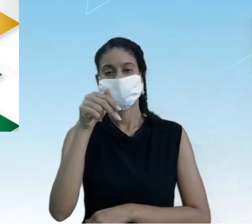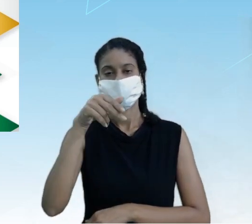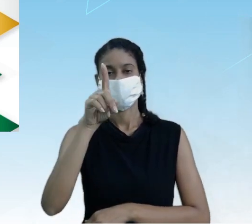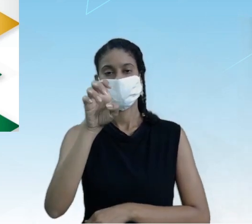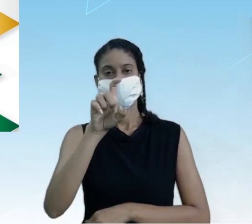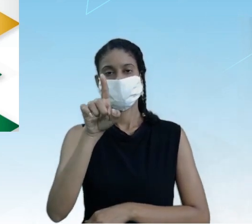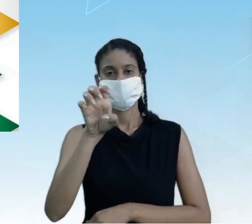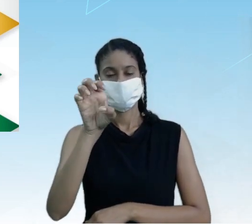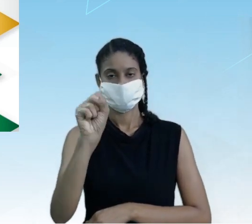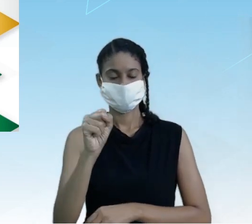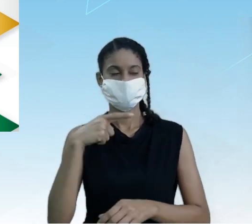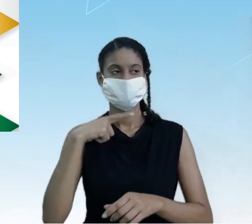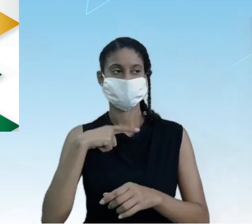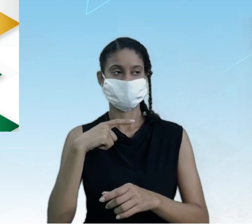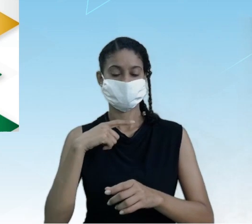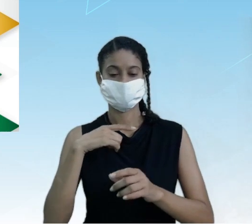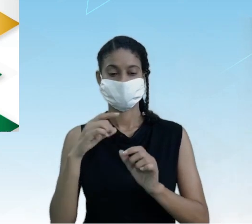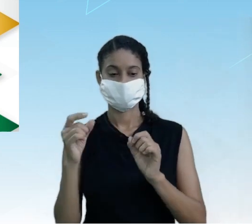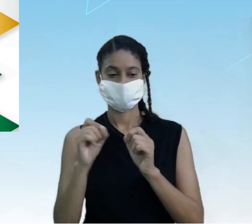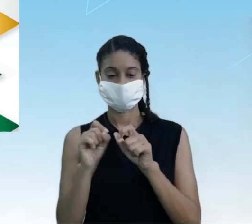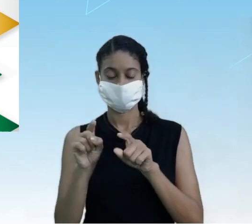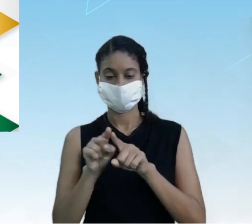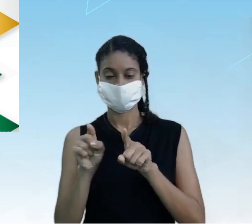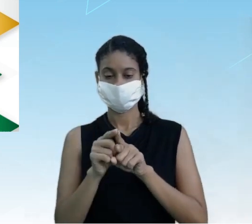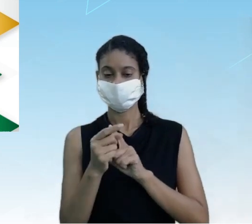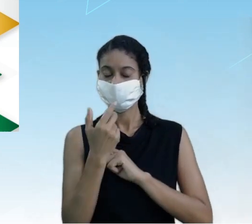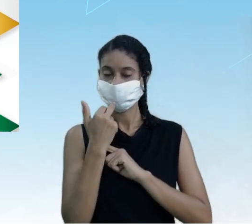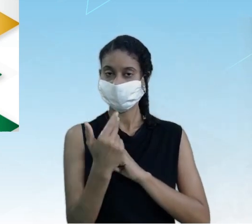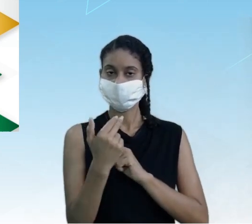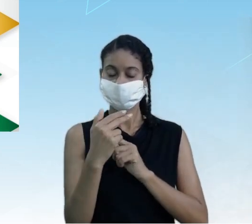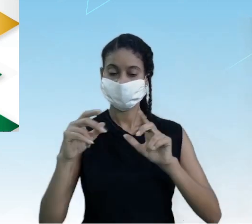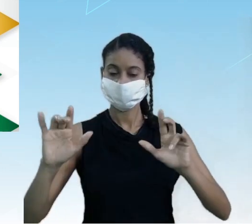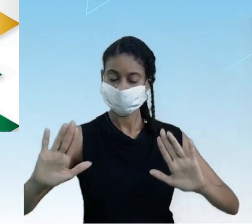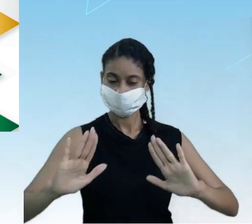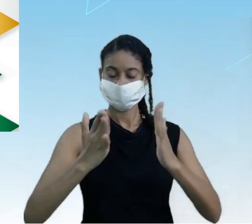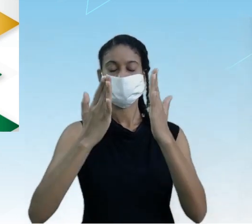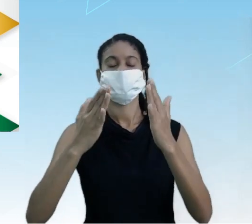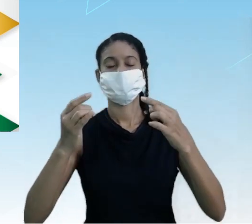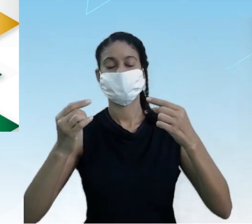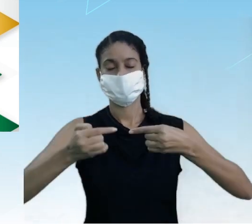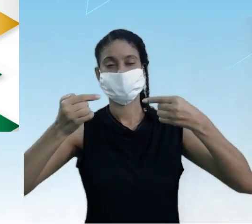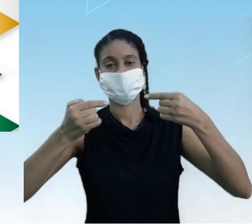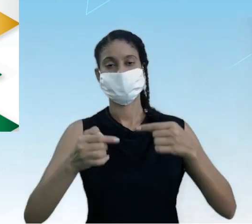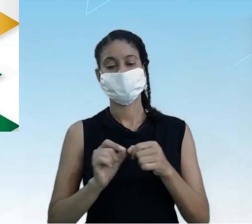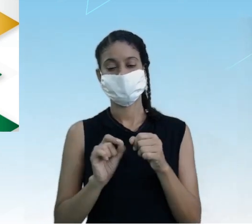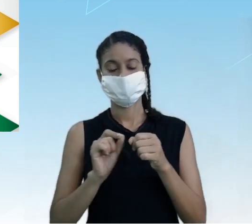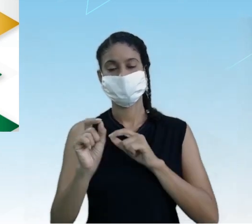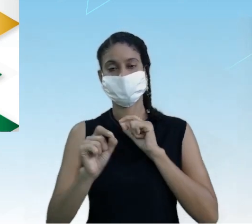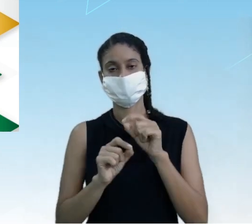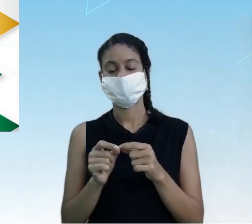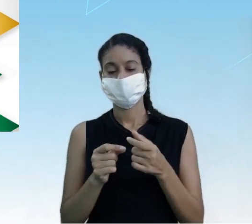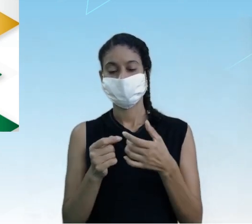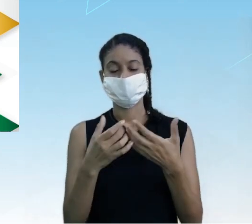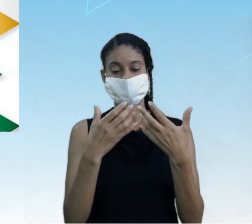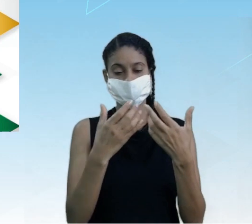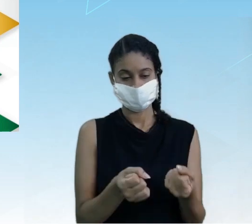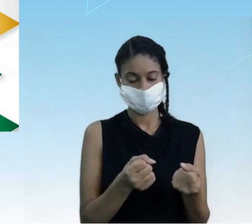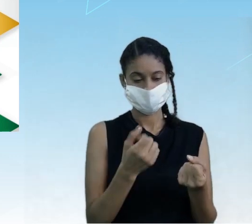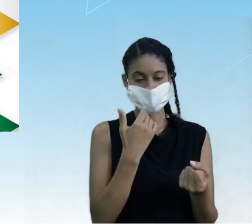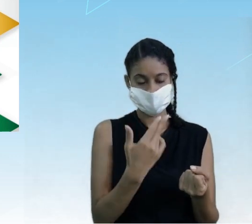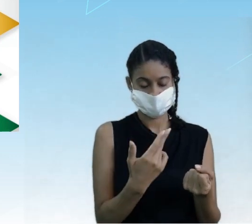população com este choque linguístico para, obviamente, lidar com a língua inglesa e com a